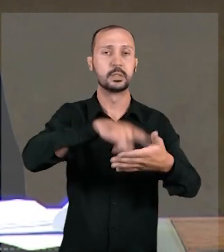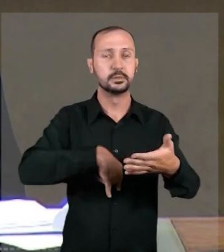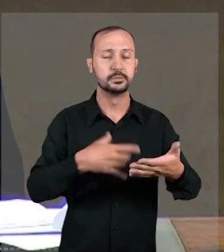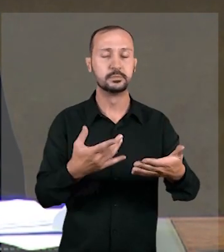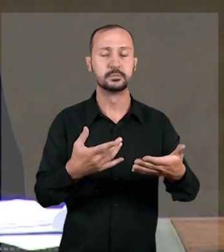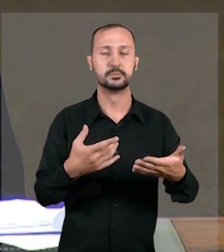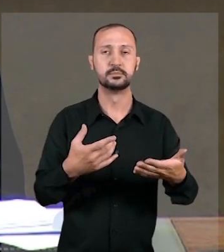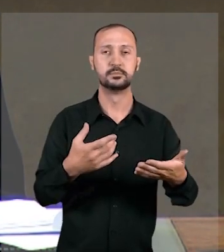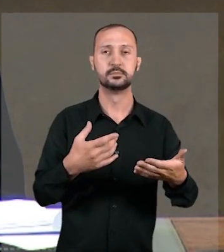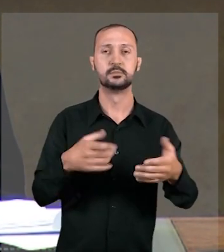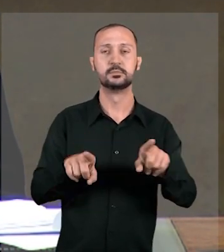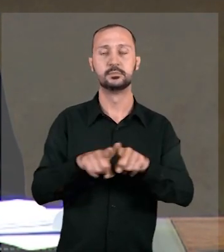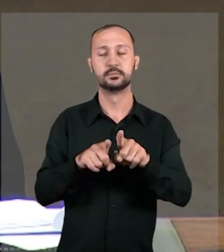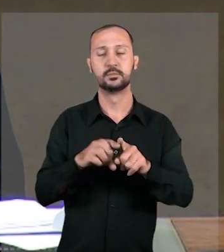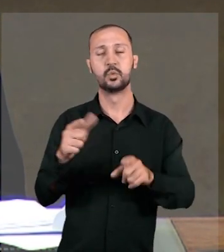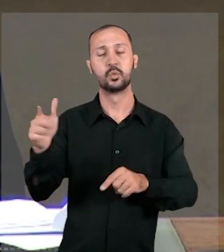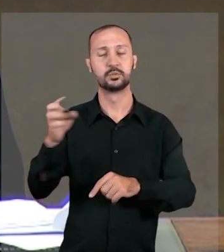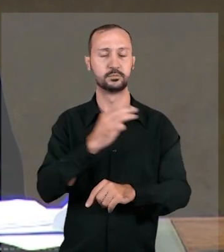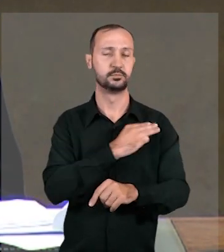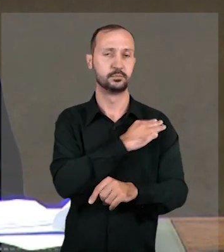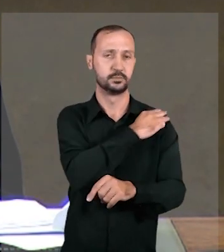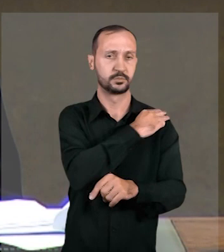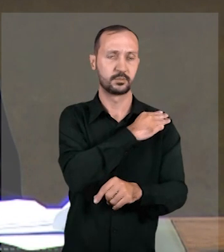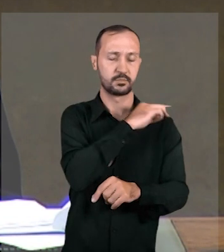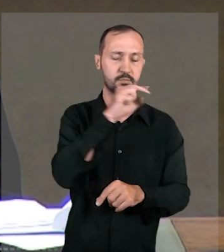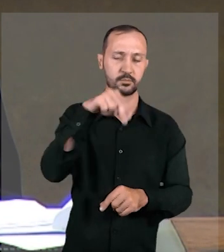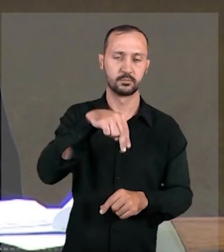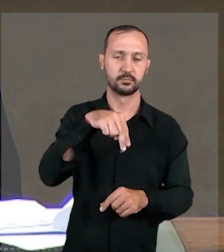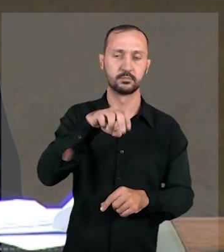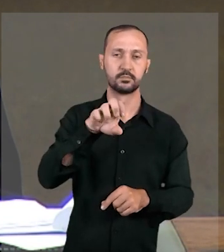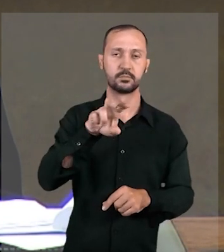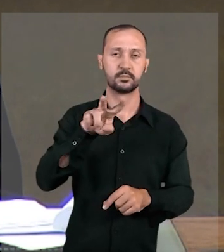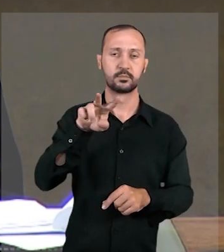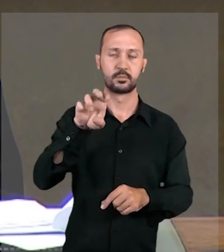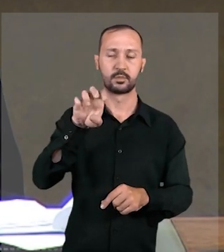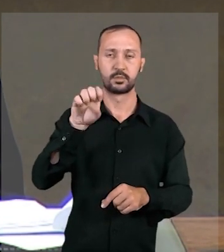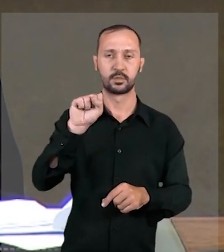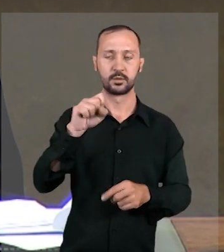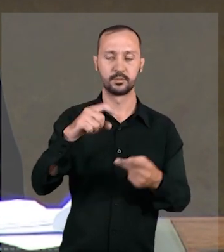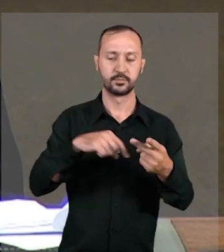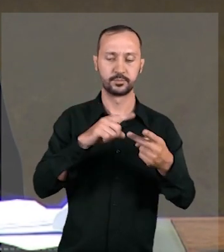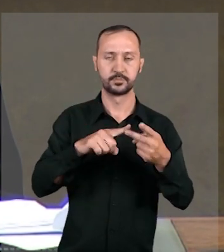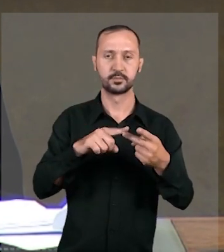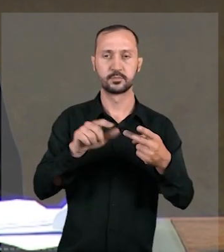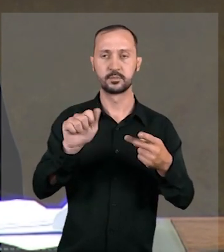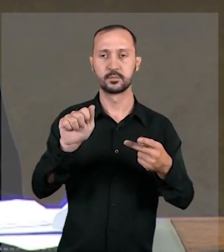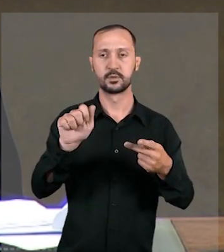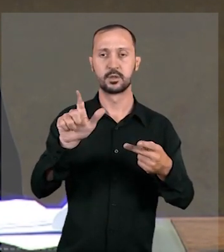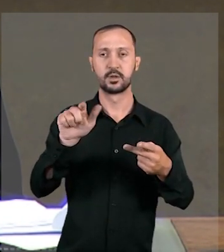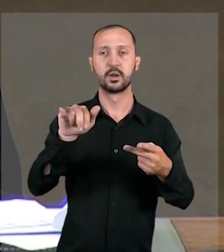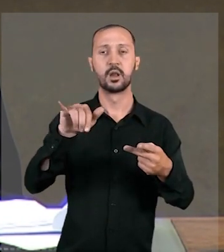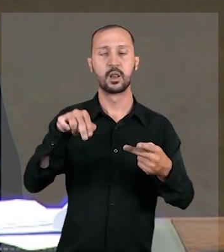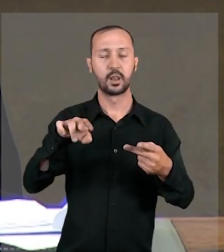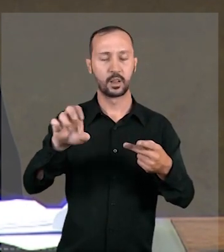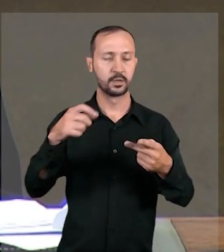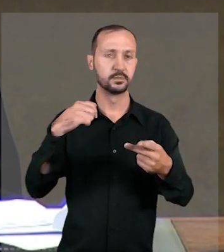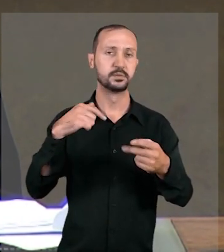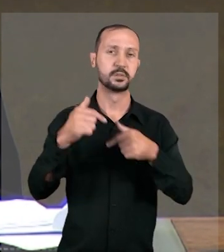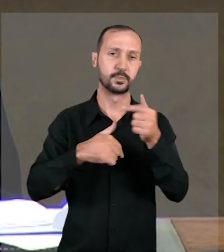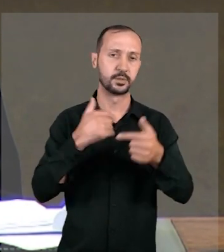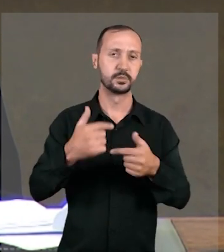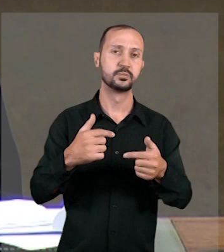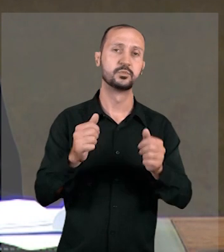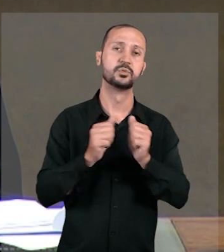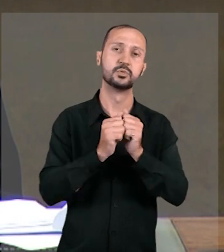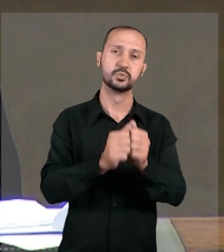Tarcísio e o ex-ministro Henrique Neves, Fernando Neves, eu e a Aline trabalhamos nesse grupo